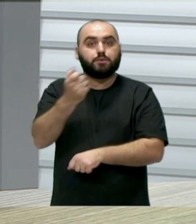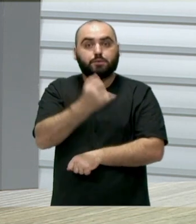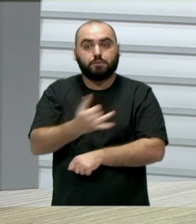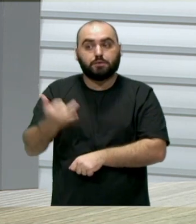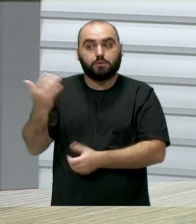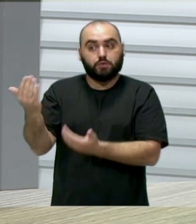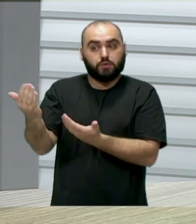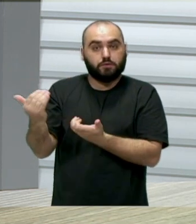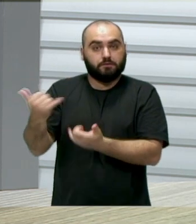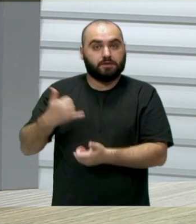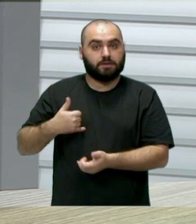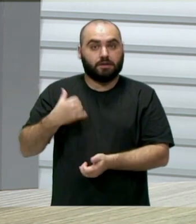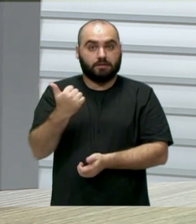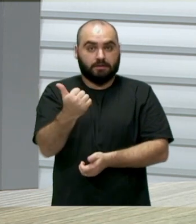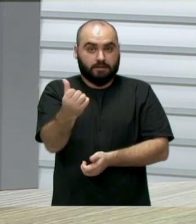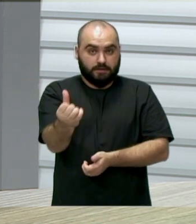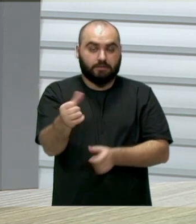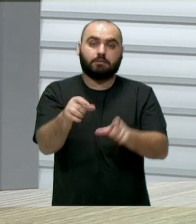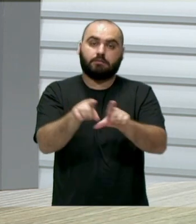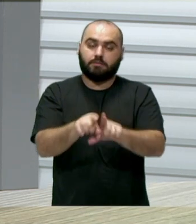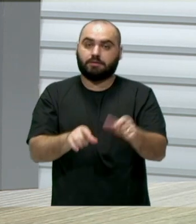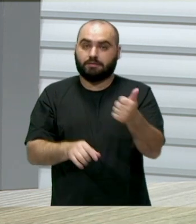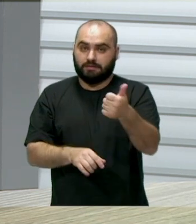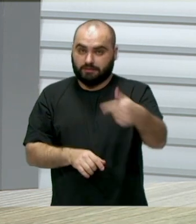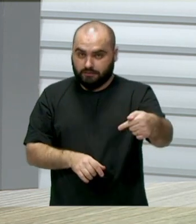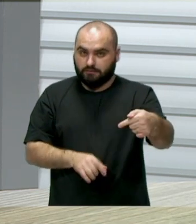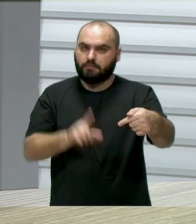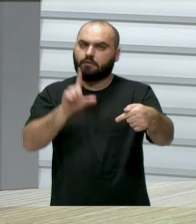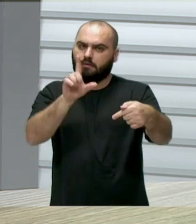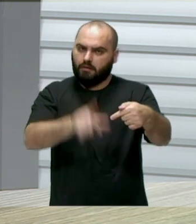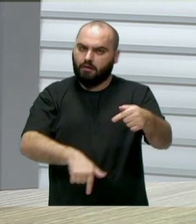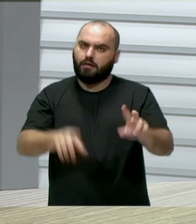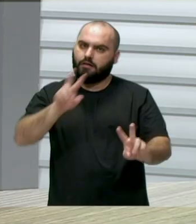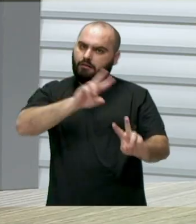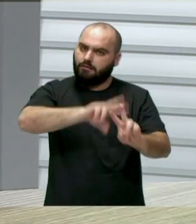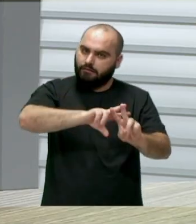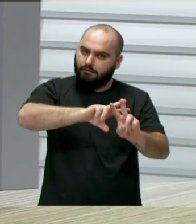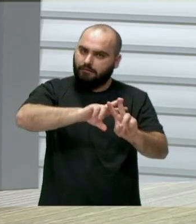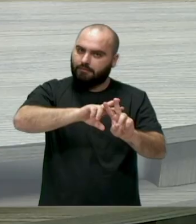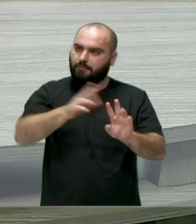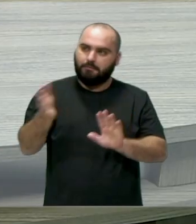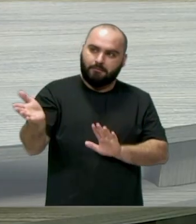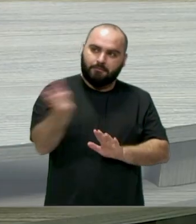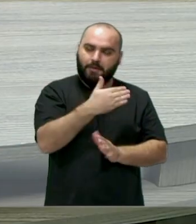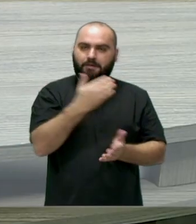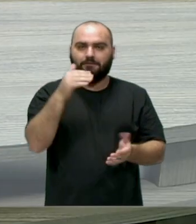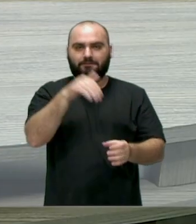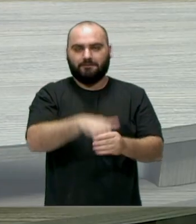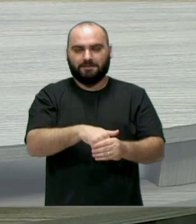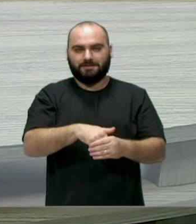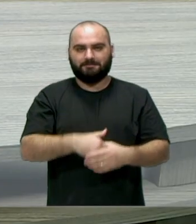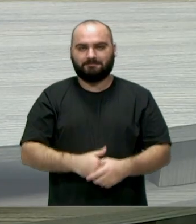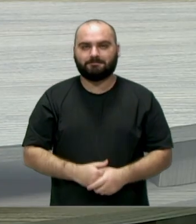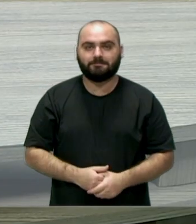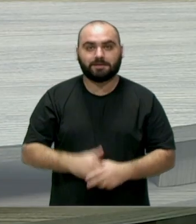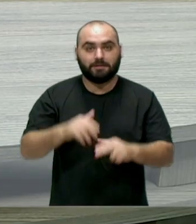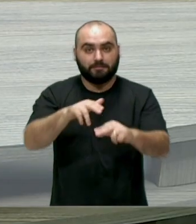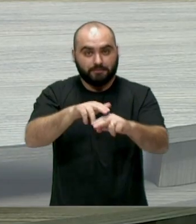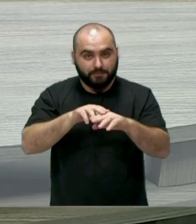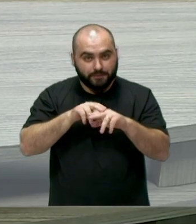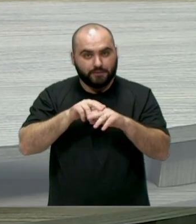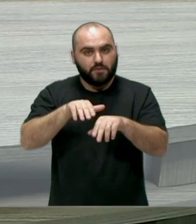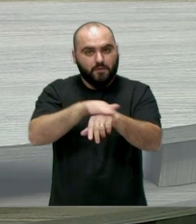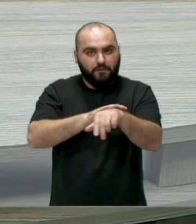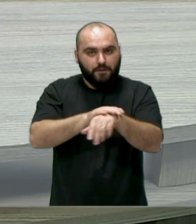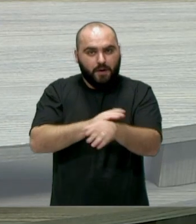16 e 17 anos. É a campanha #Bora Votar. E para conversar conosco sobre esse e